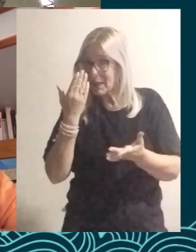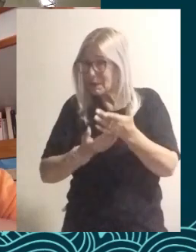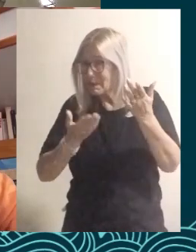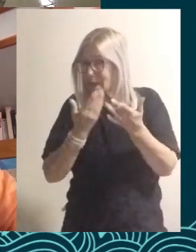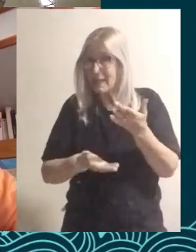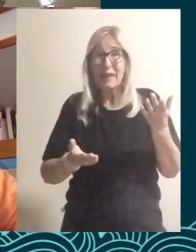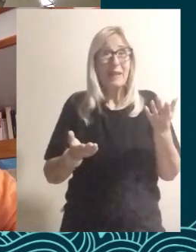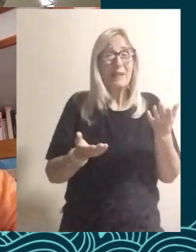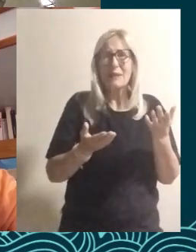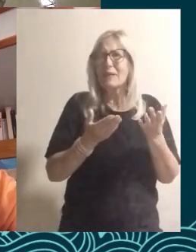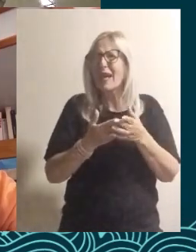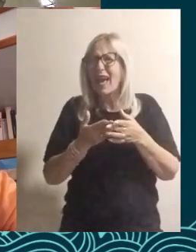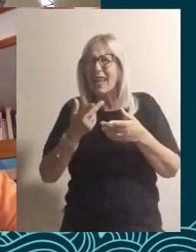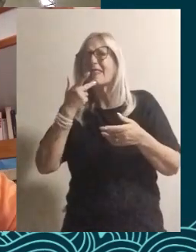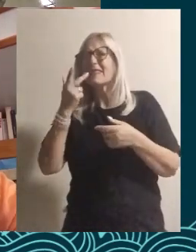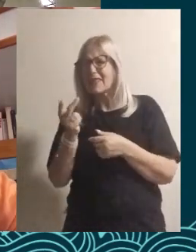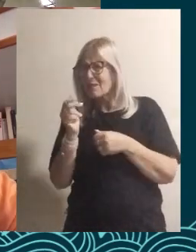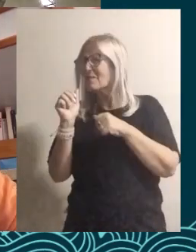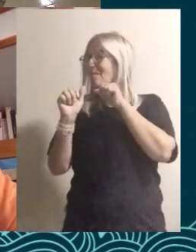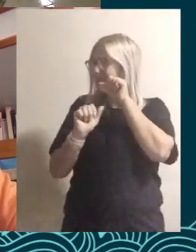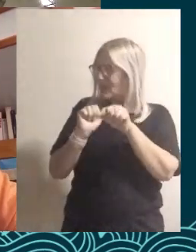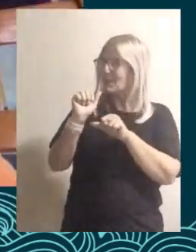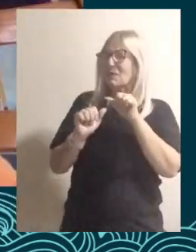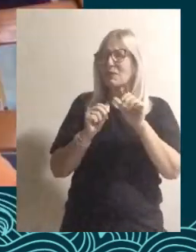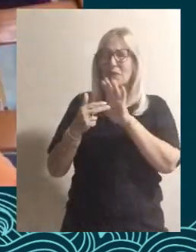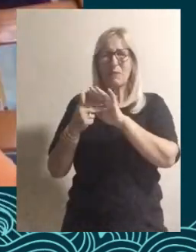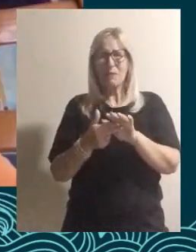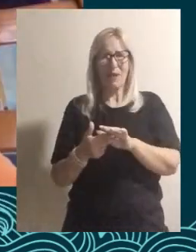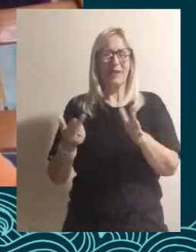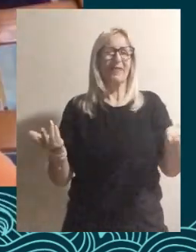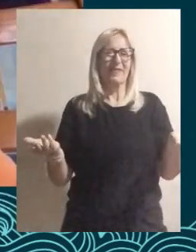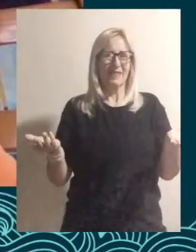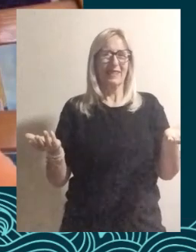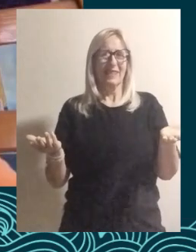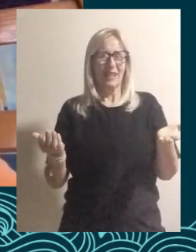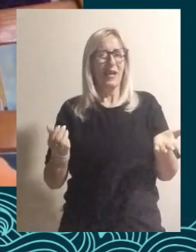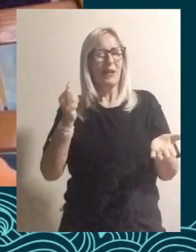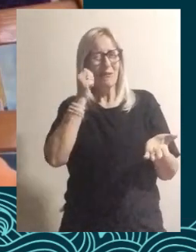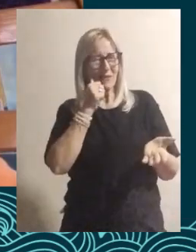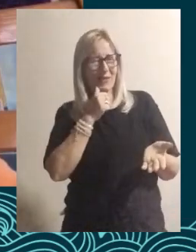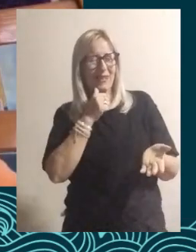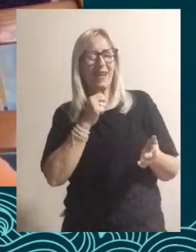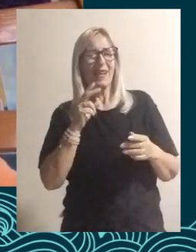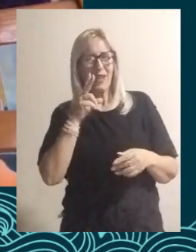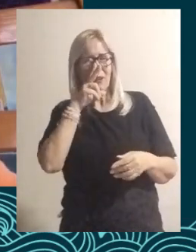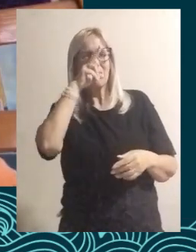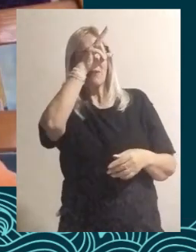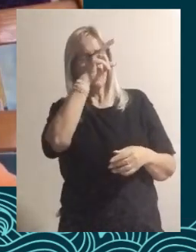sabem encontrar soluções quando tudo Uhum. parece um desastre, elas sabem se virar quando elas estão numa situação que elas nunca viveram na vida.